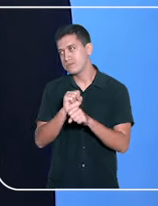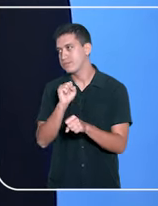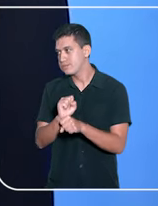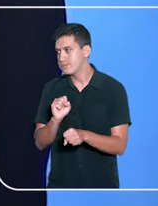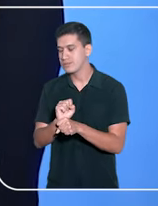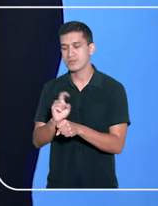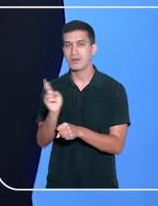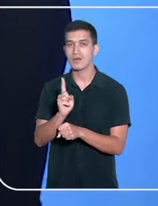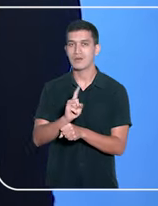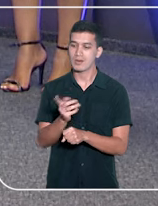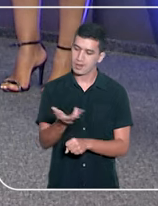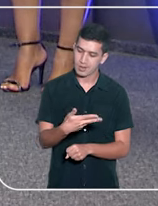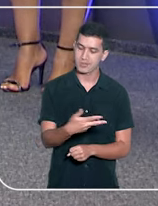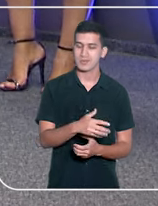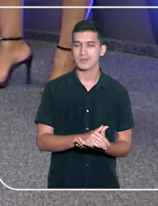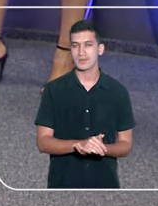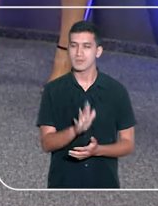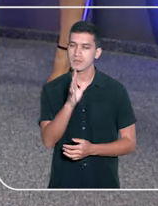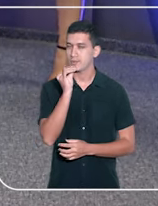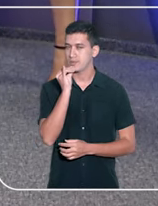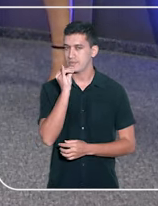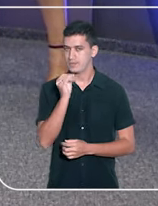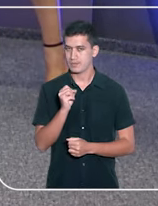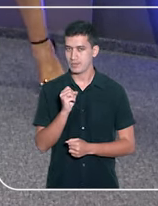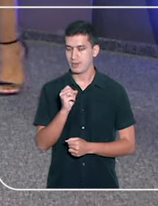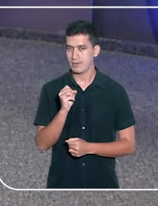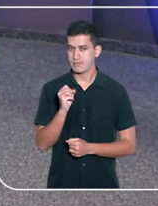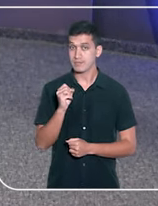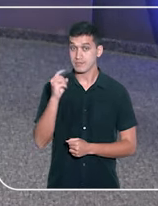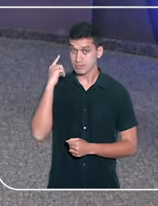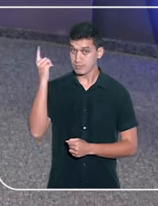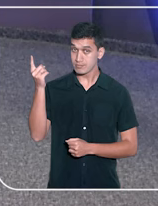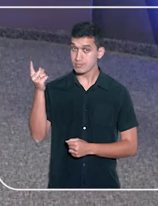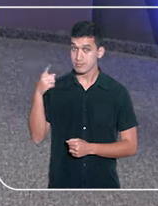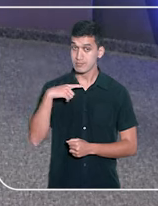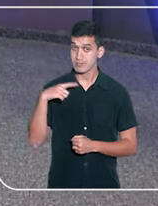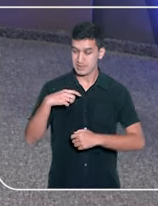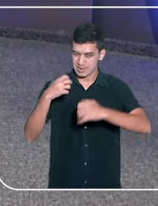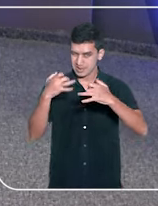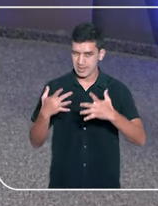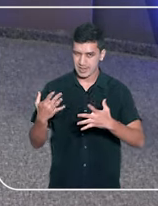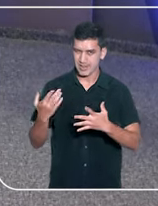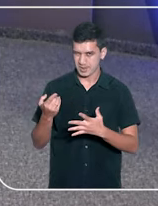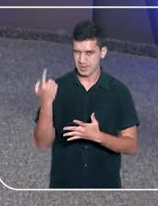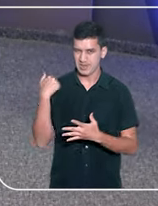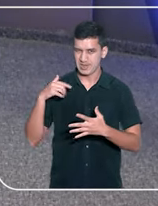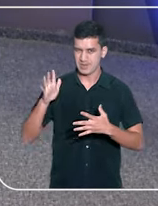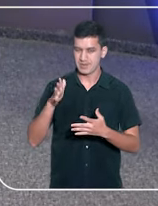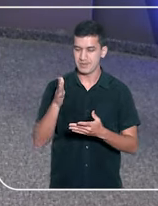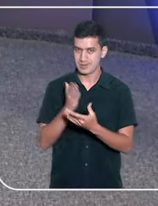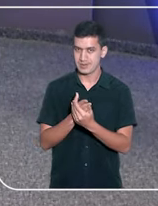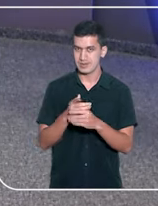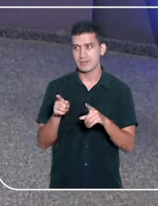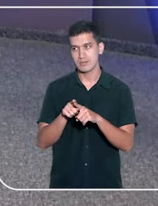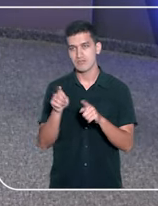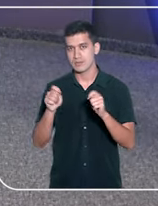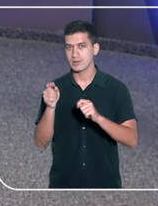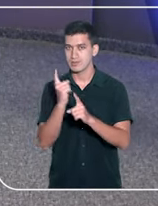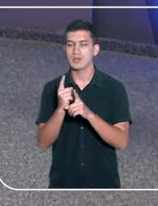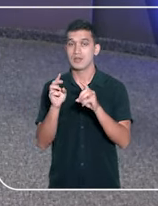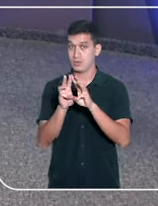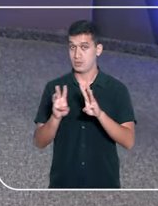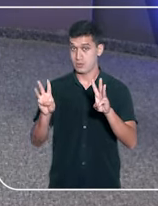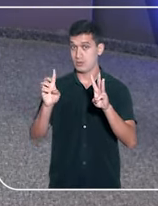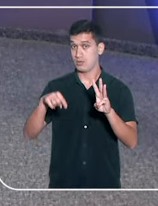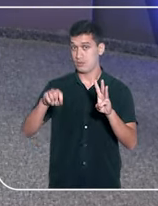um processo então por exemplo no caso que a gente noticiou há pouco e também está no